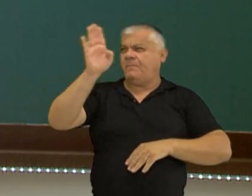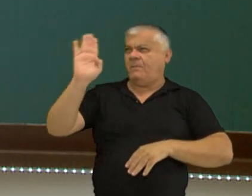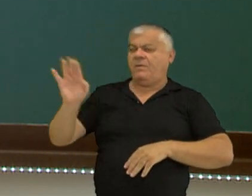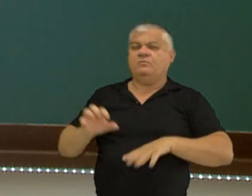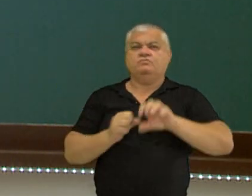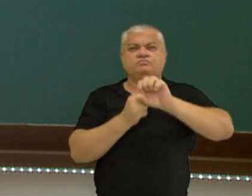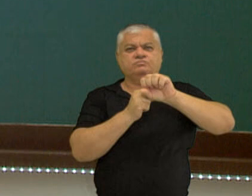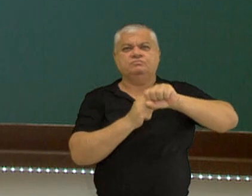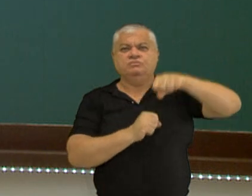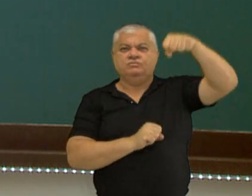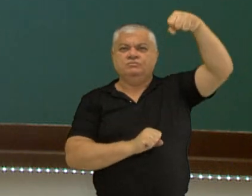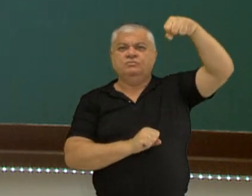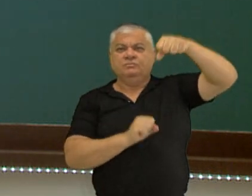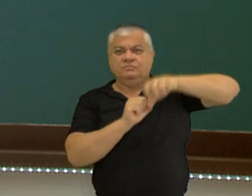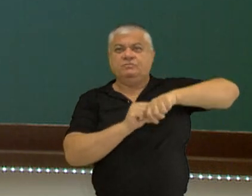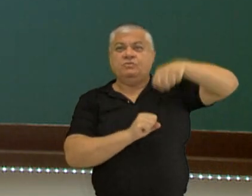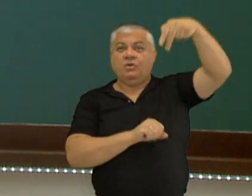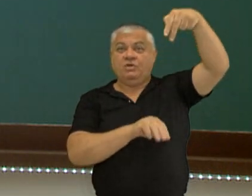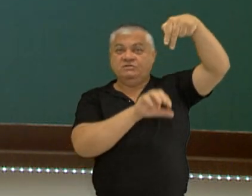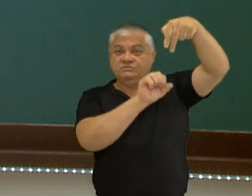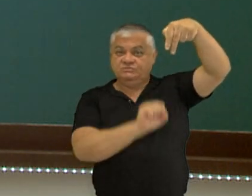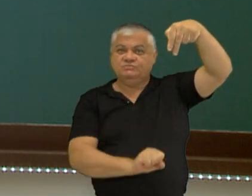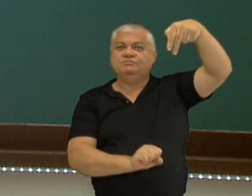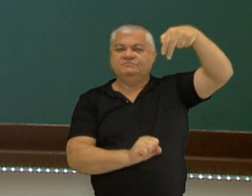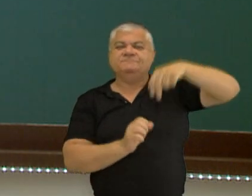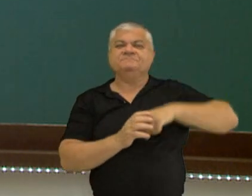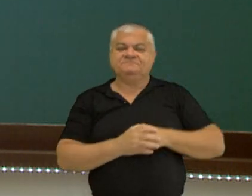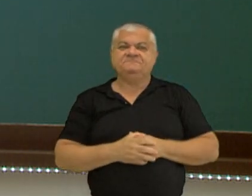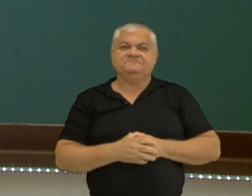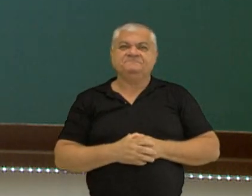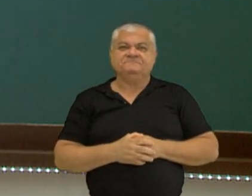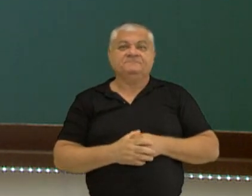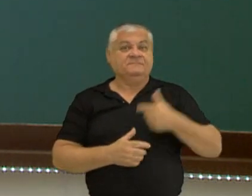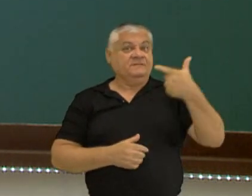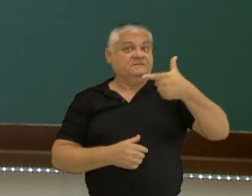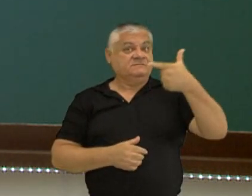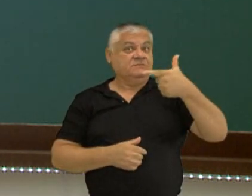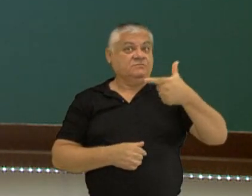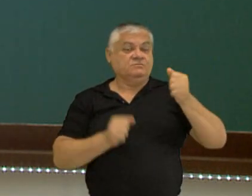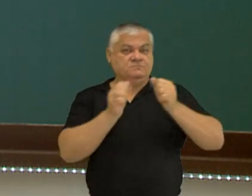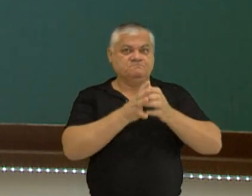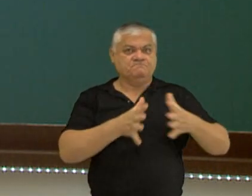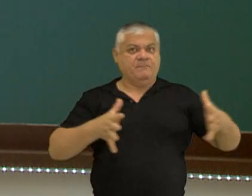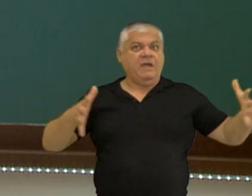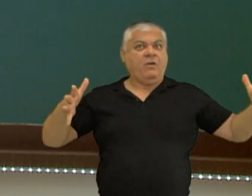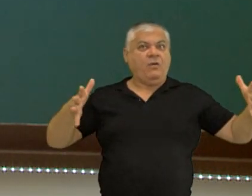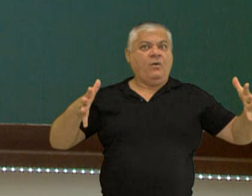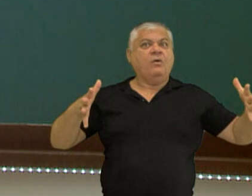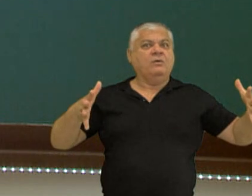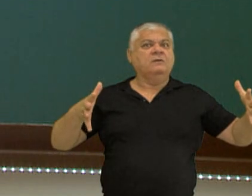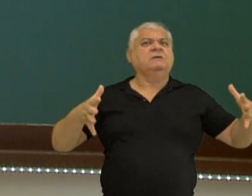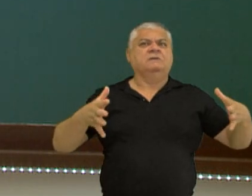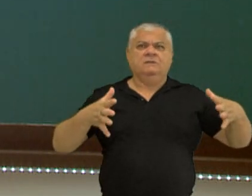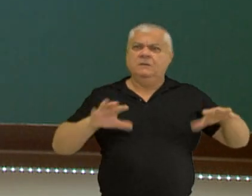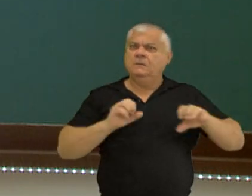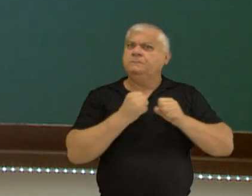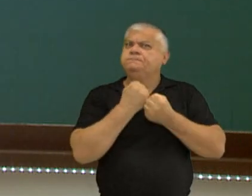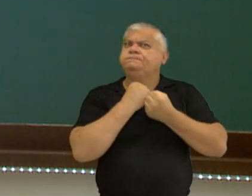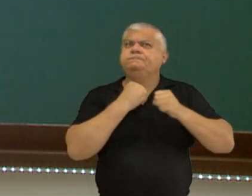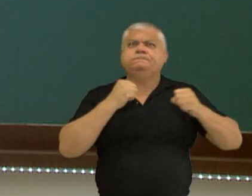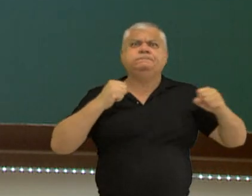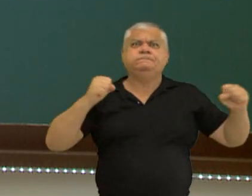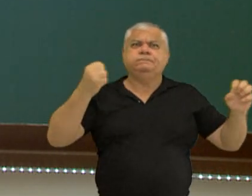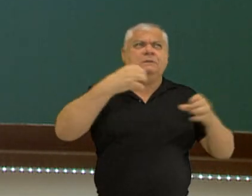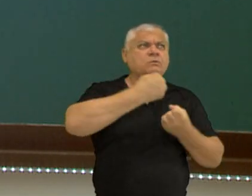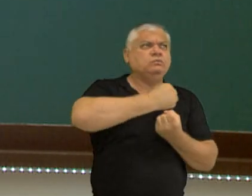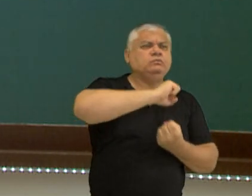outros continentes, né? É o segundo maior em extensão, em tamanho, em área. Ele também é gigante, claro, todos os continentes